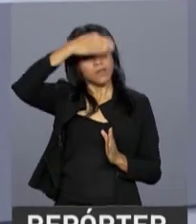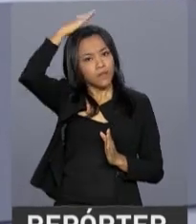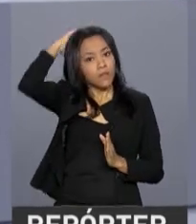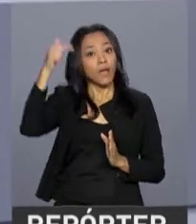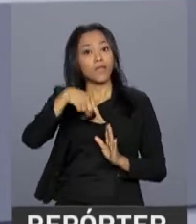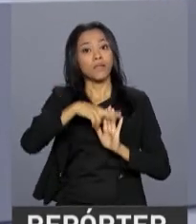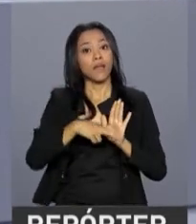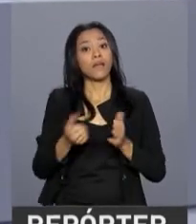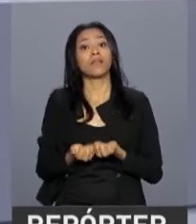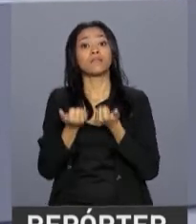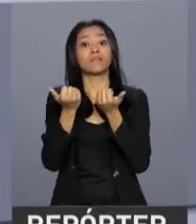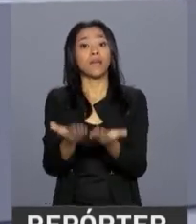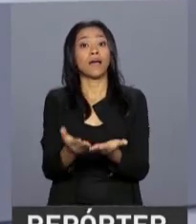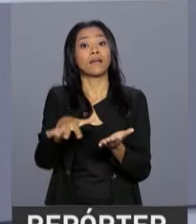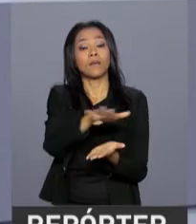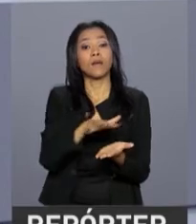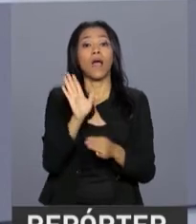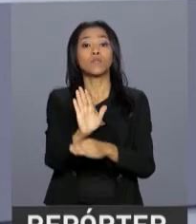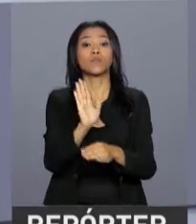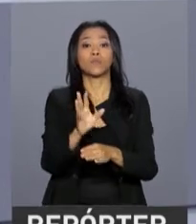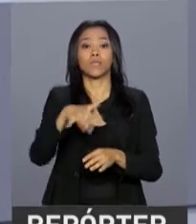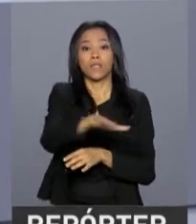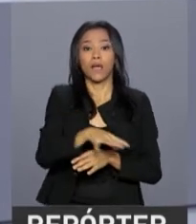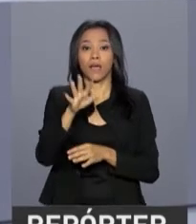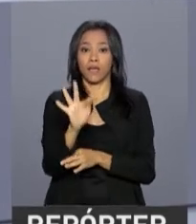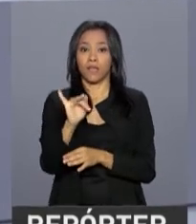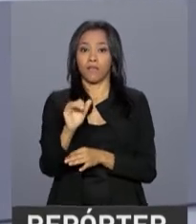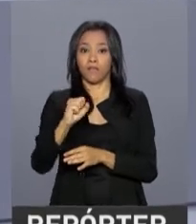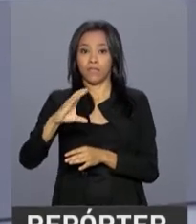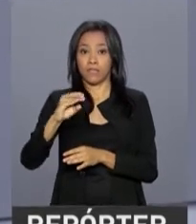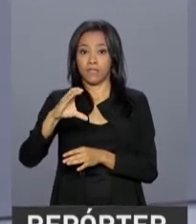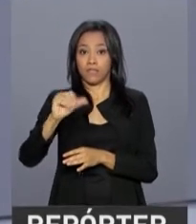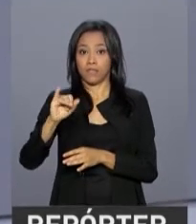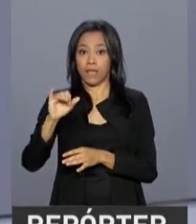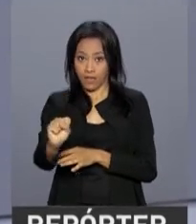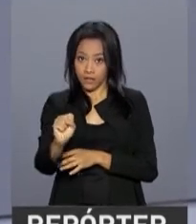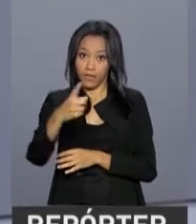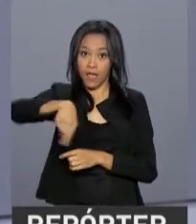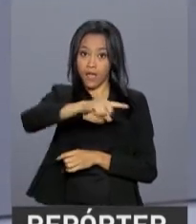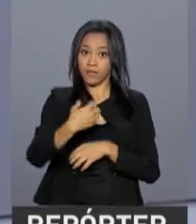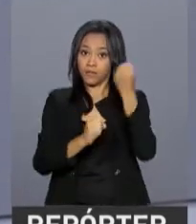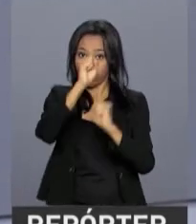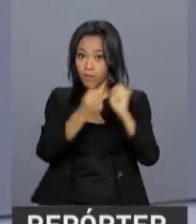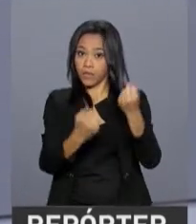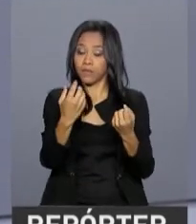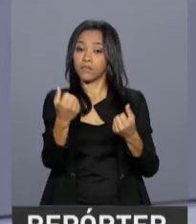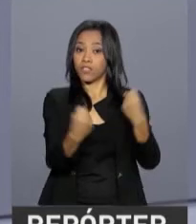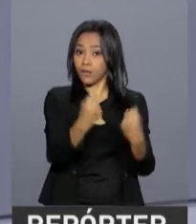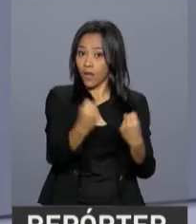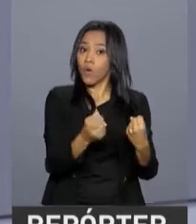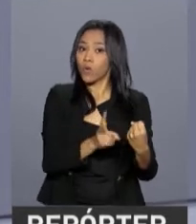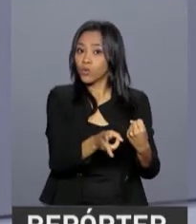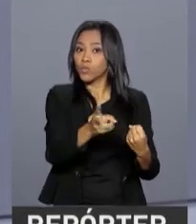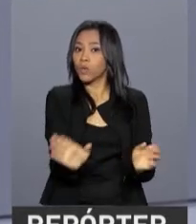regime concede benefícios fiscais para as montadoras instaladas na região. Com isso, as fábricas de automóveis continuam